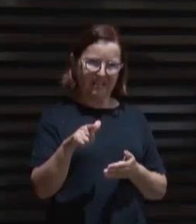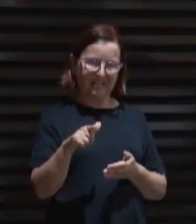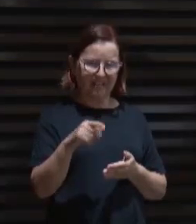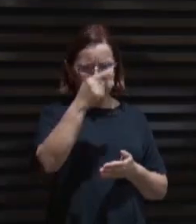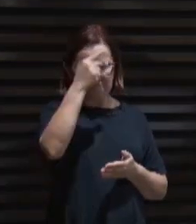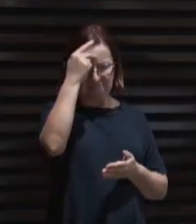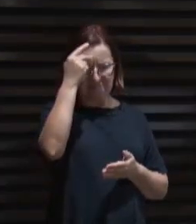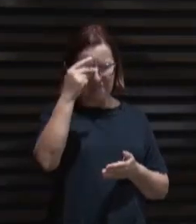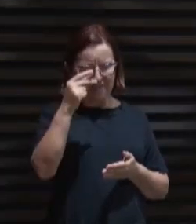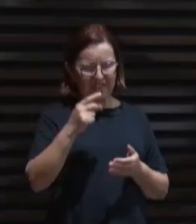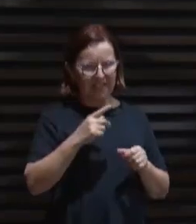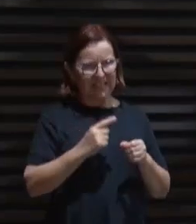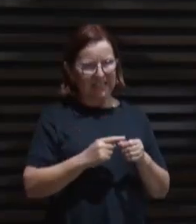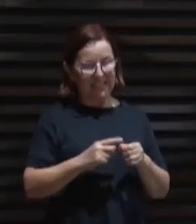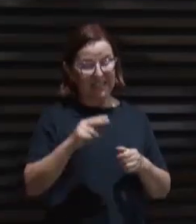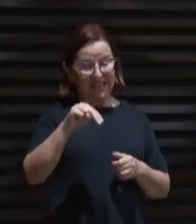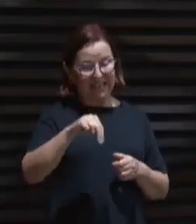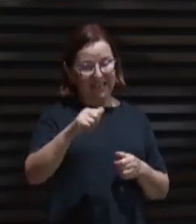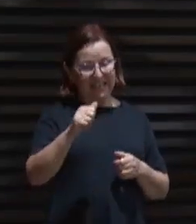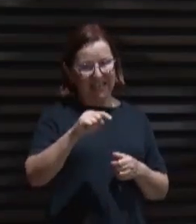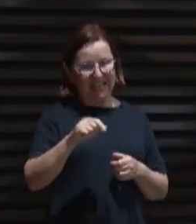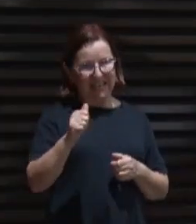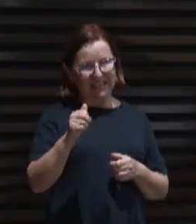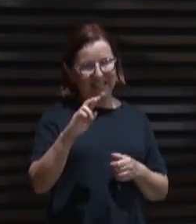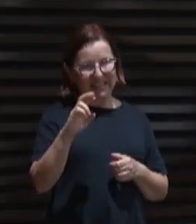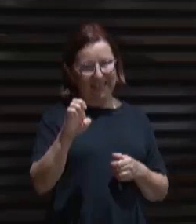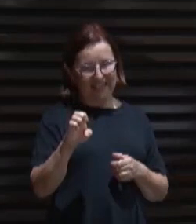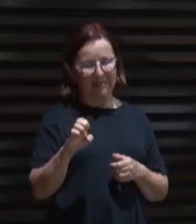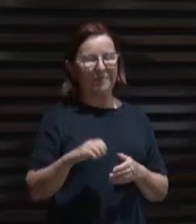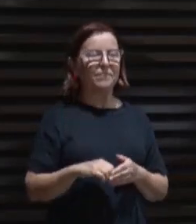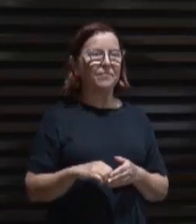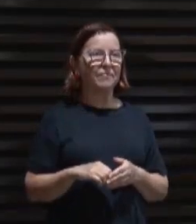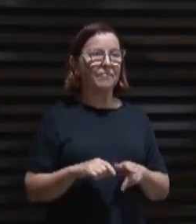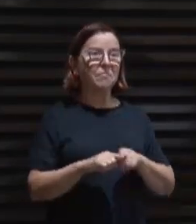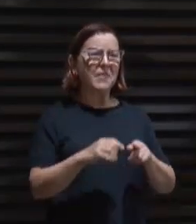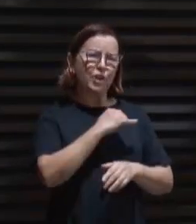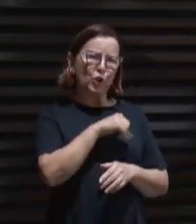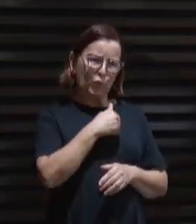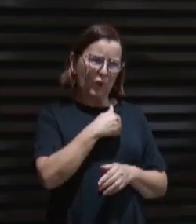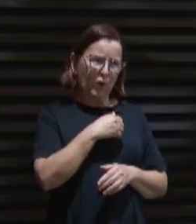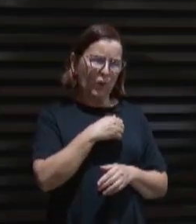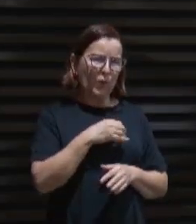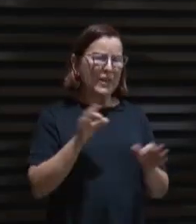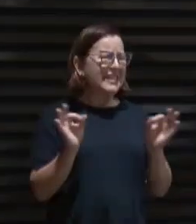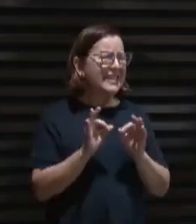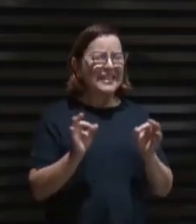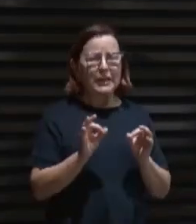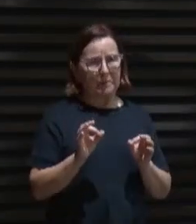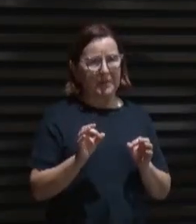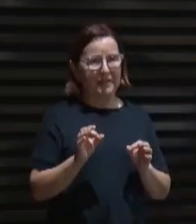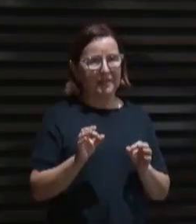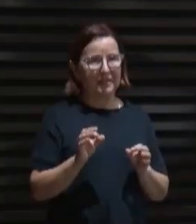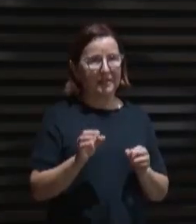João? Um pescador. Você acha que ele teria